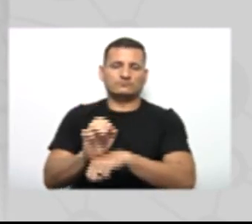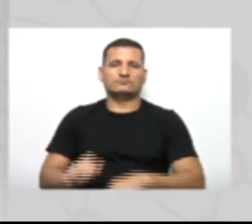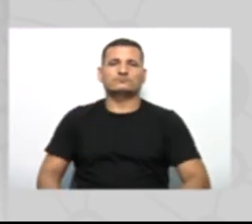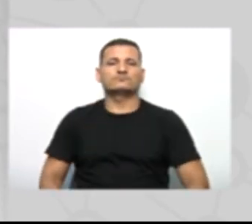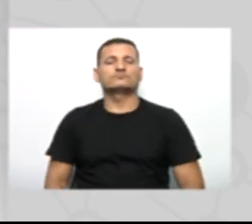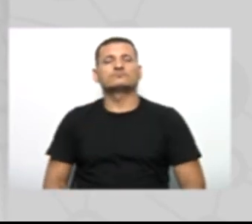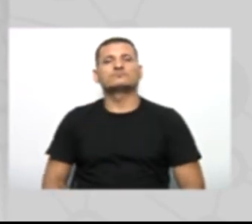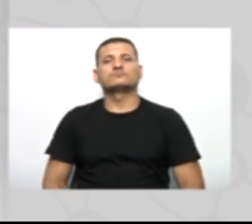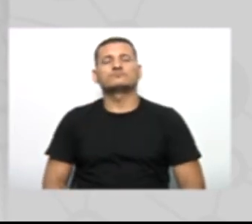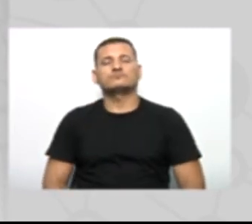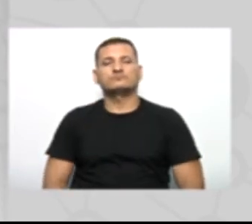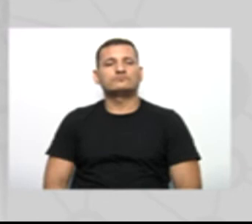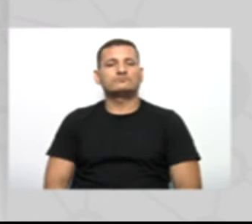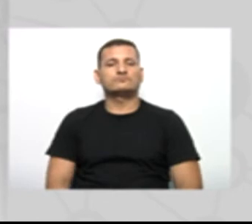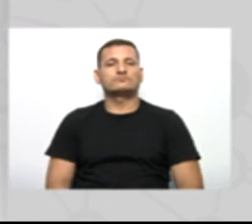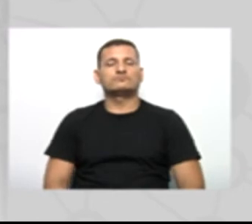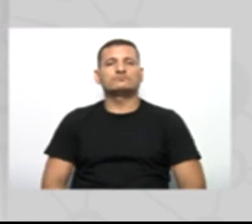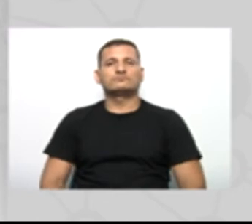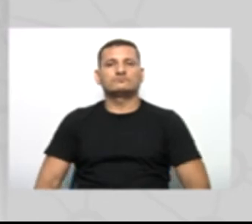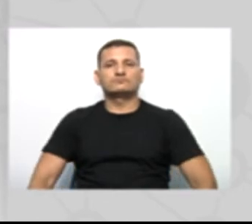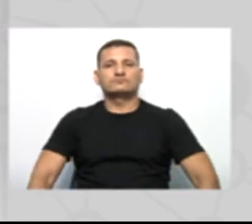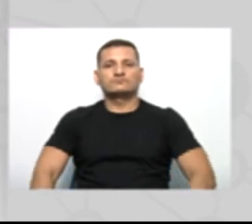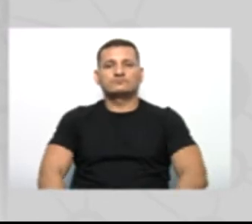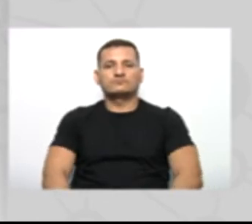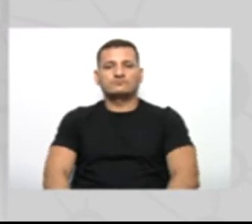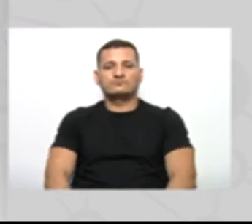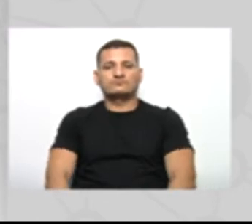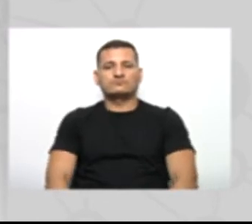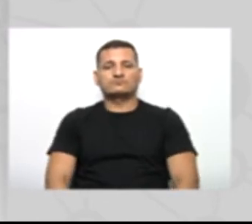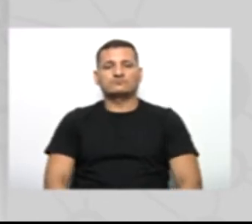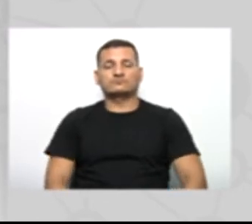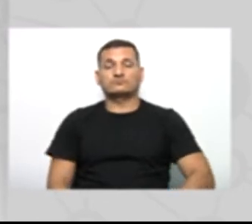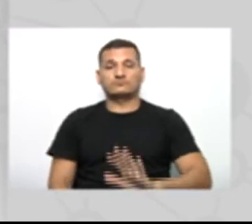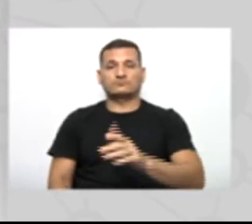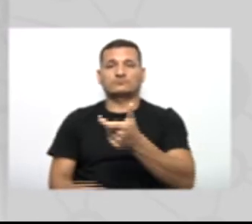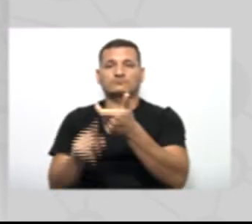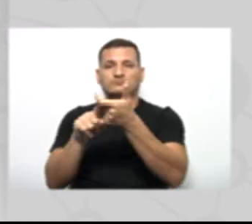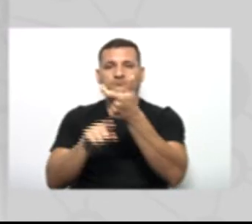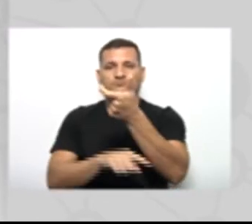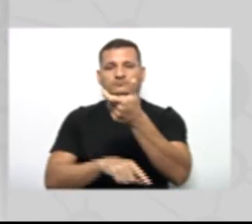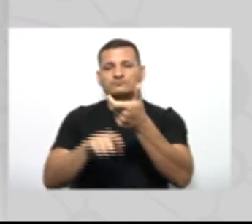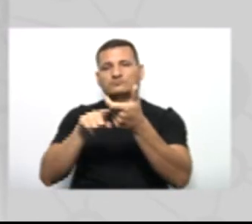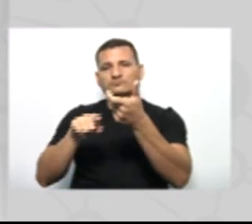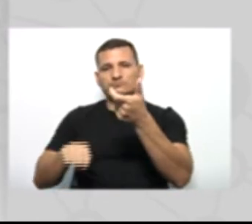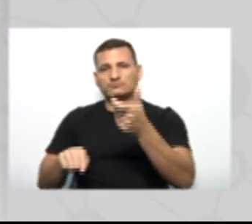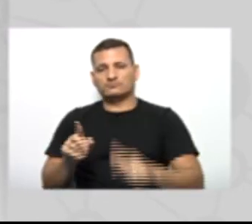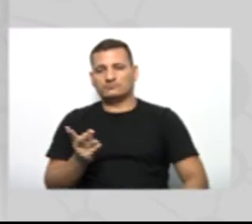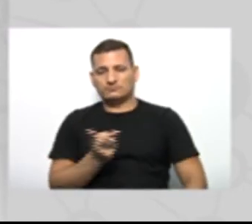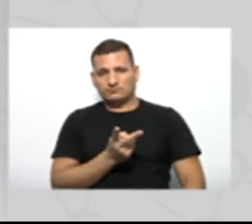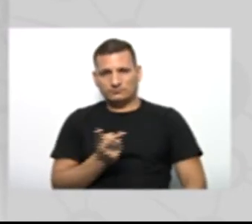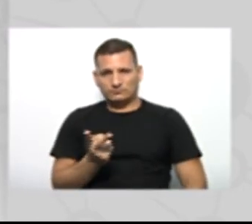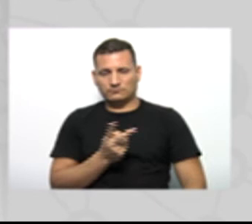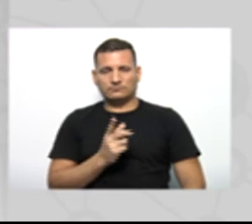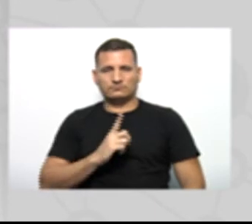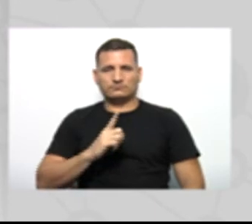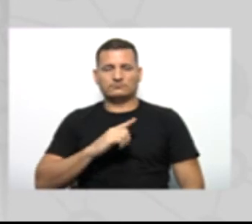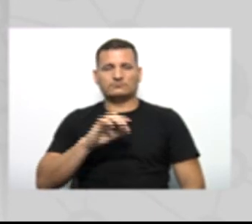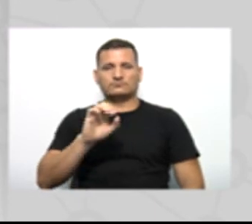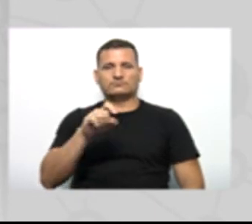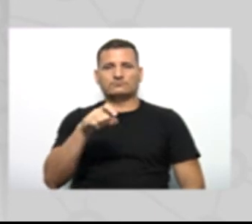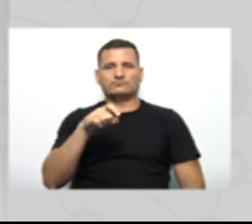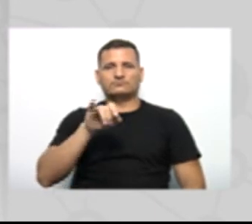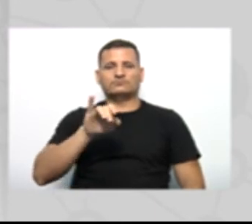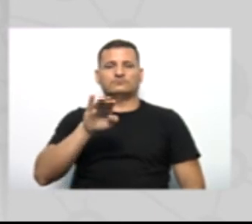inscrição estadual. Beleza? As duas classes vão ter o método exibe para exibir as suas